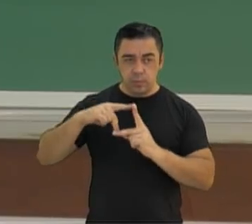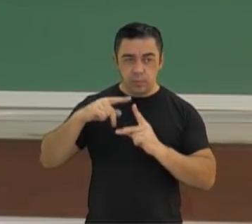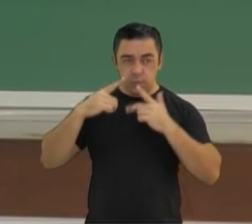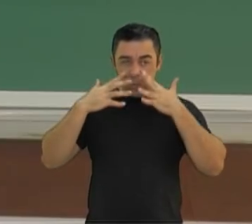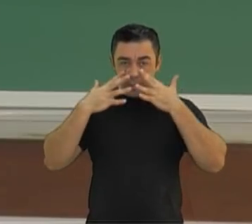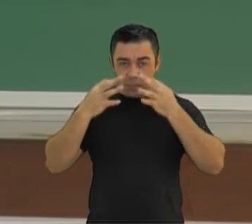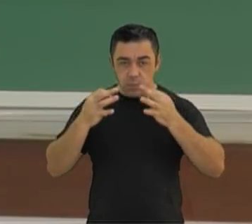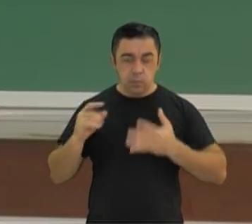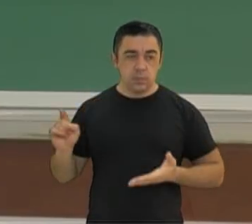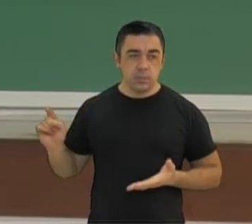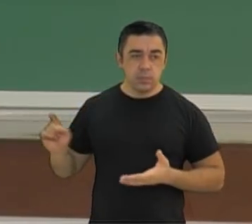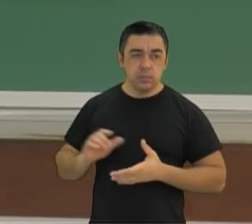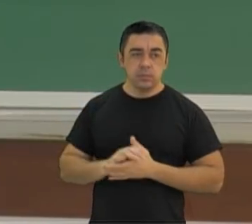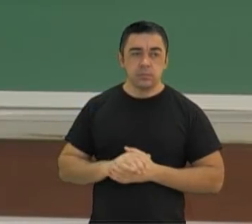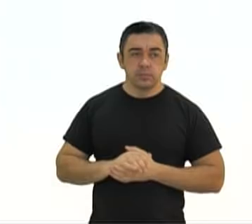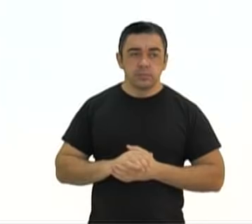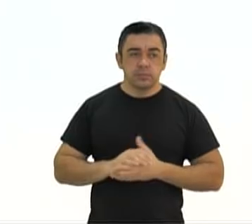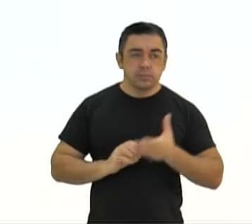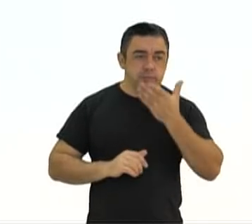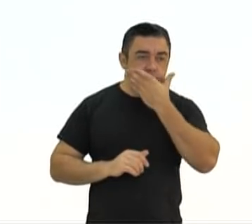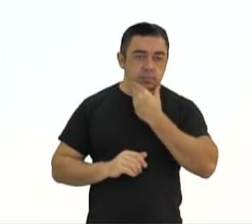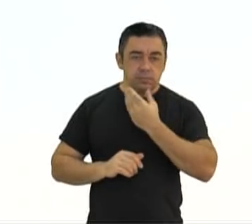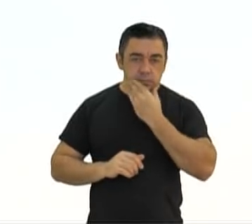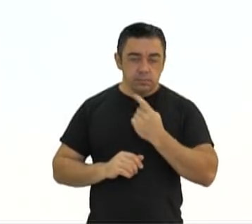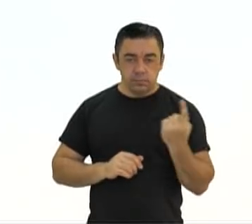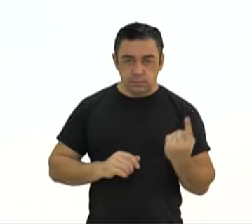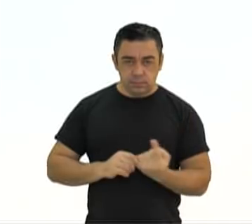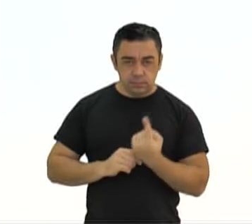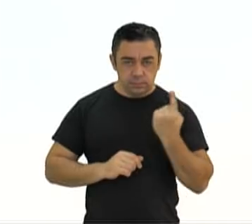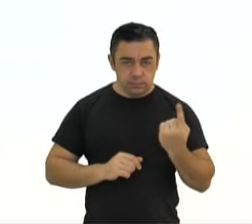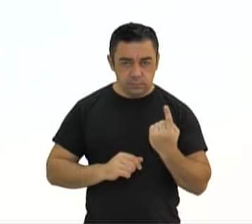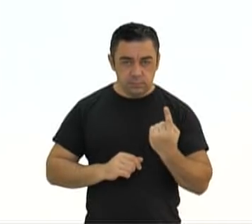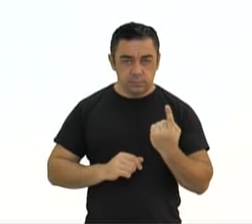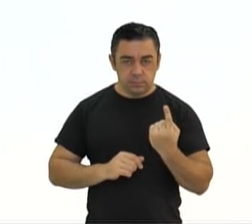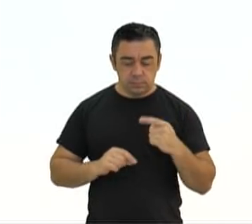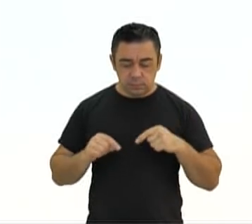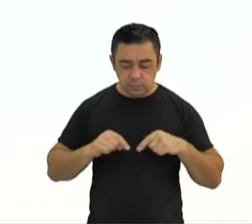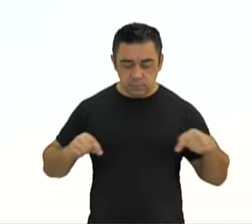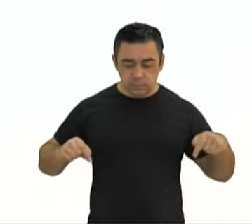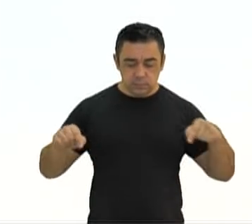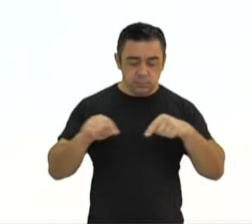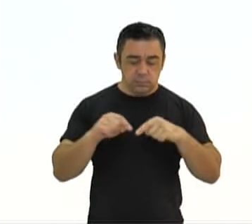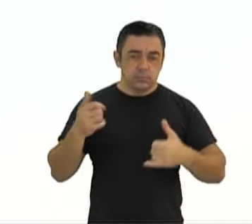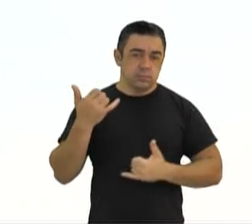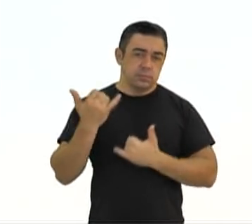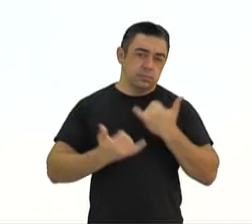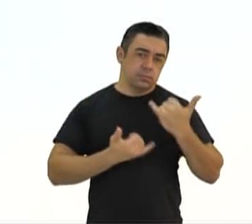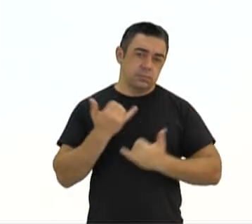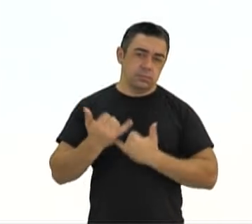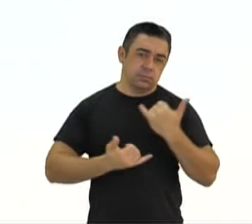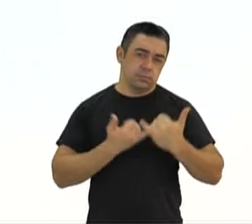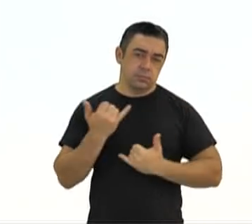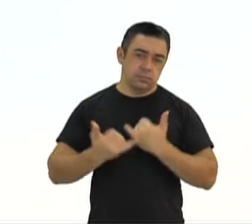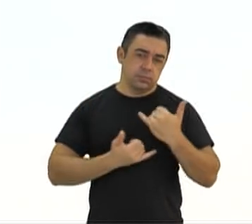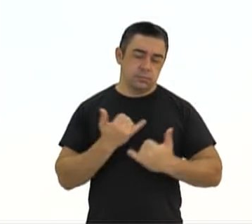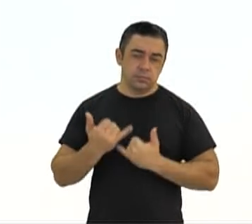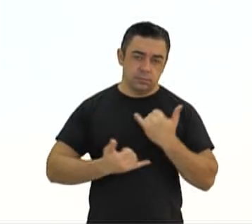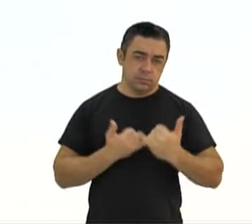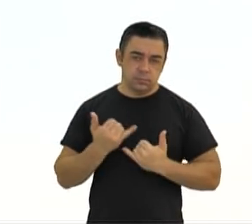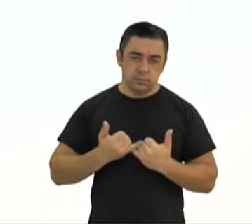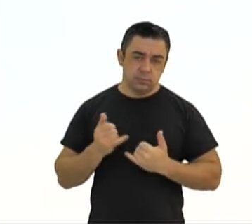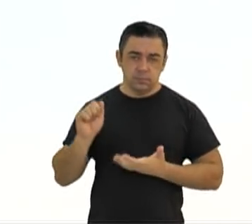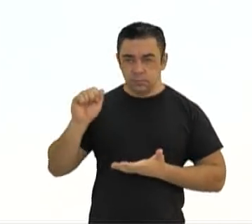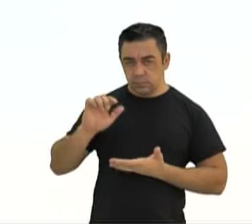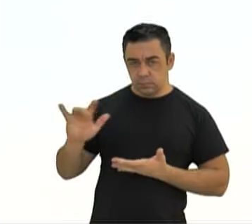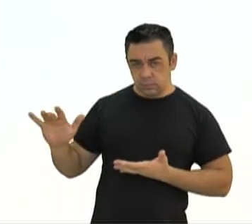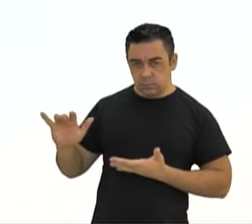toda a imagem. Nós temos o menino sozinho, em um cômodo, brincando com o alfabeto,